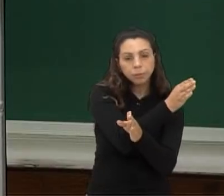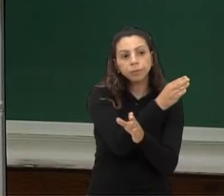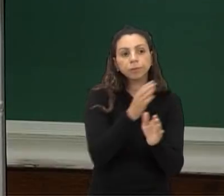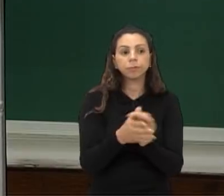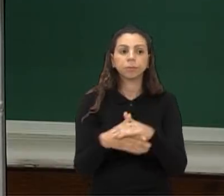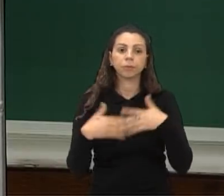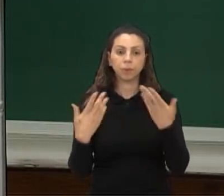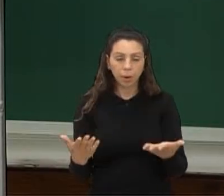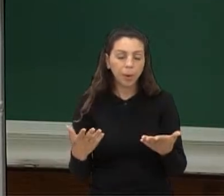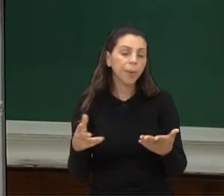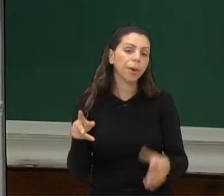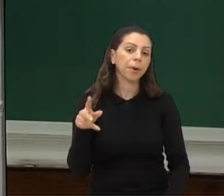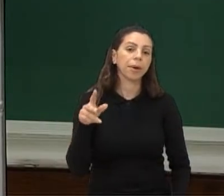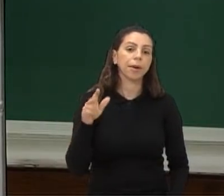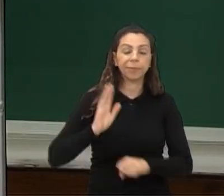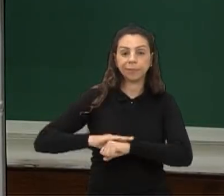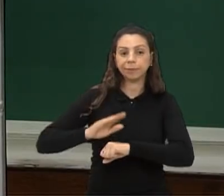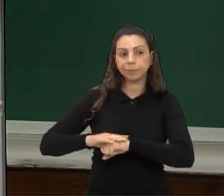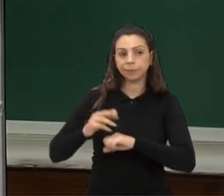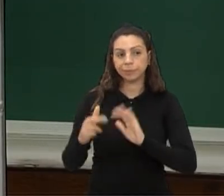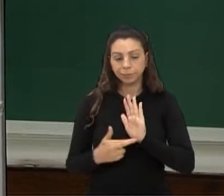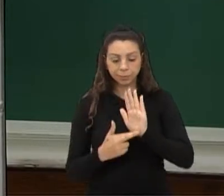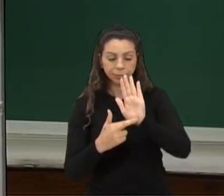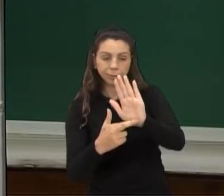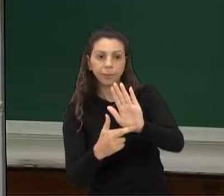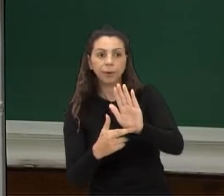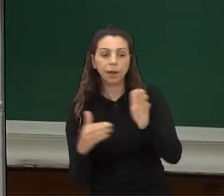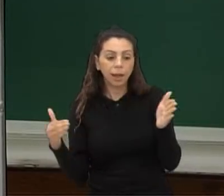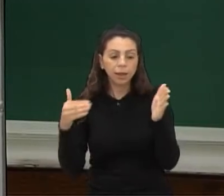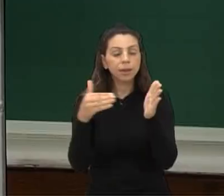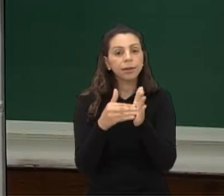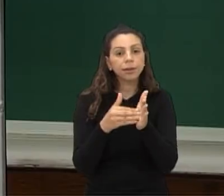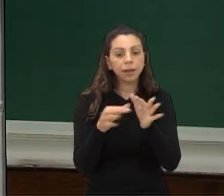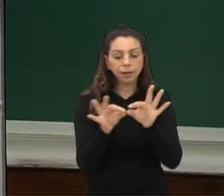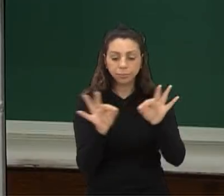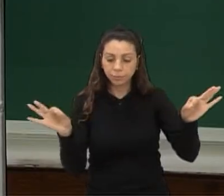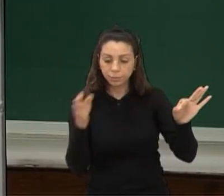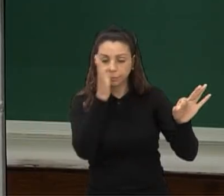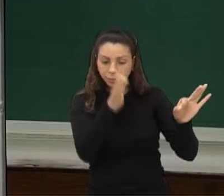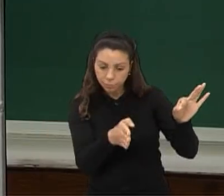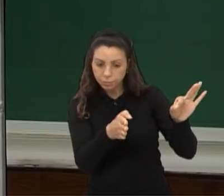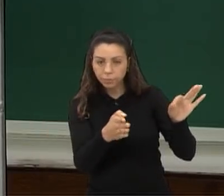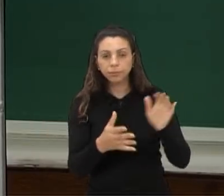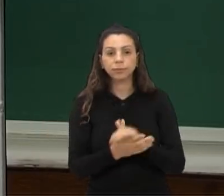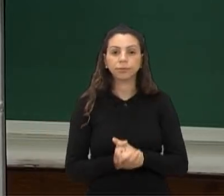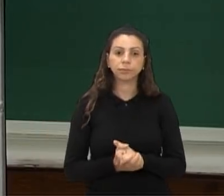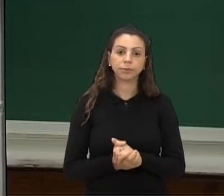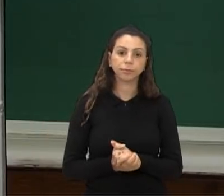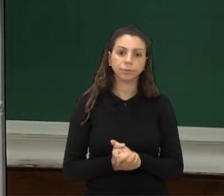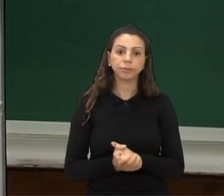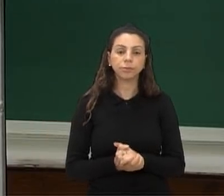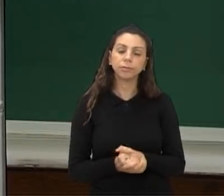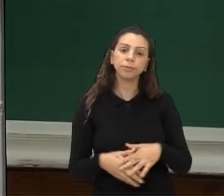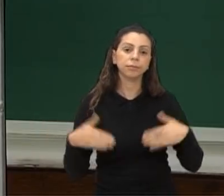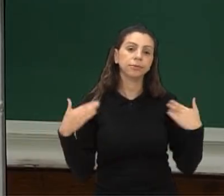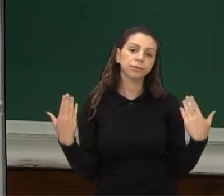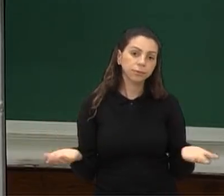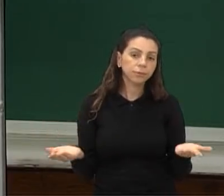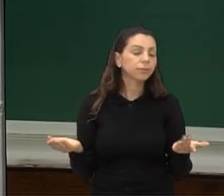Helena andou 2/5 dessa distância X. E que mais 40 metros, ela teria